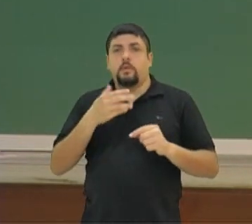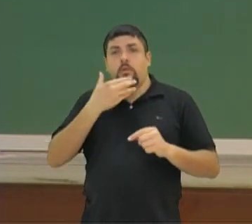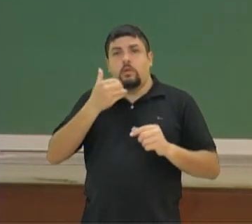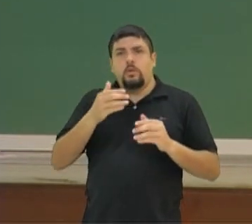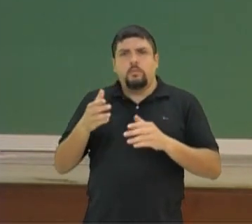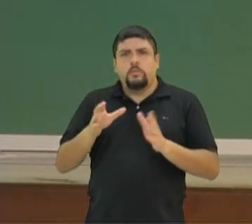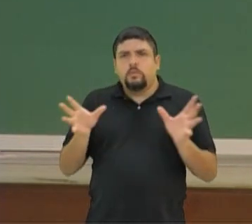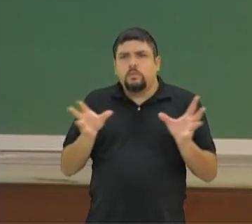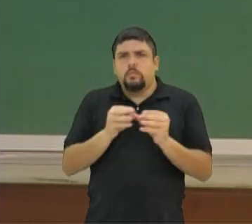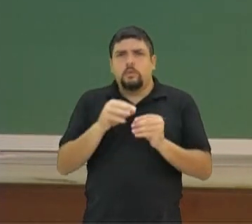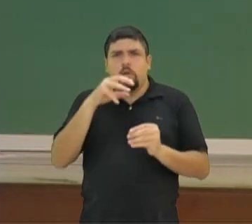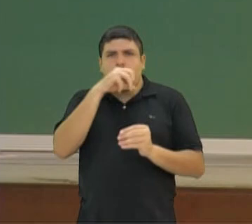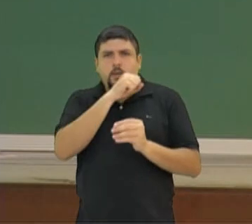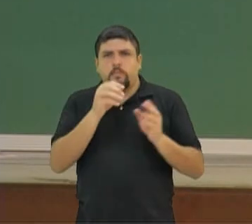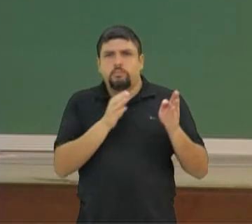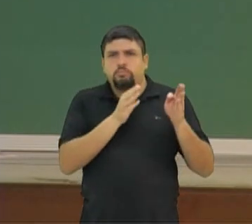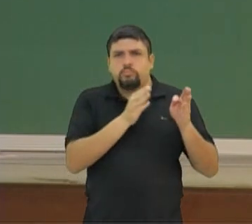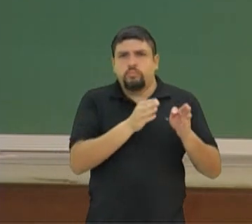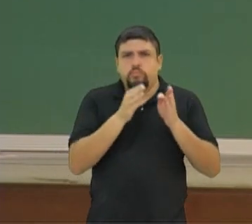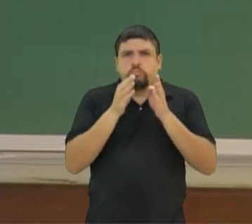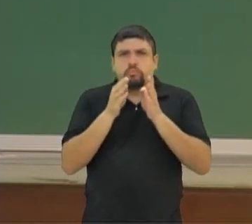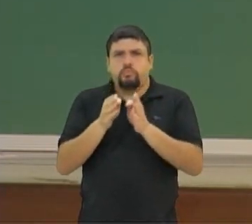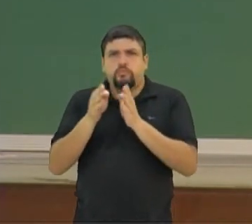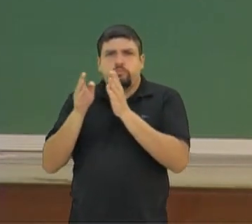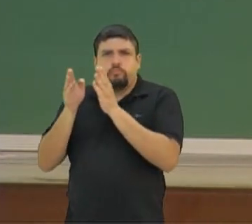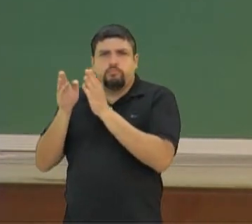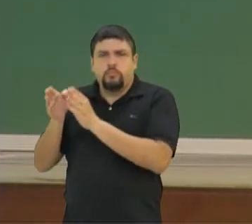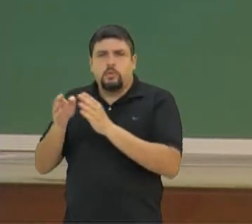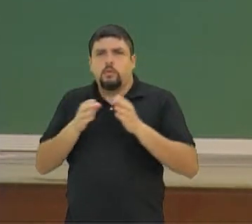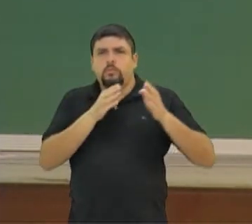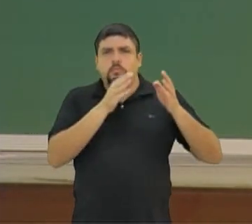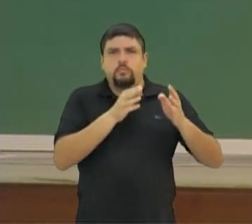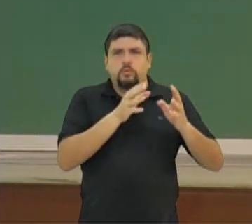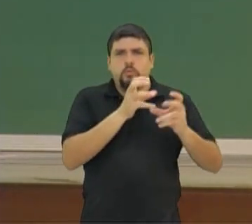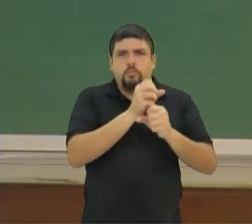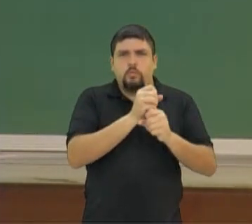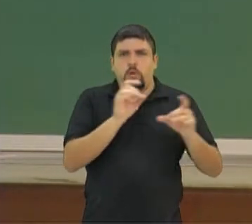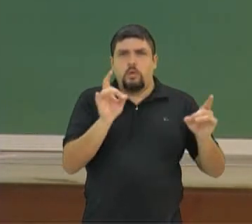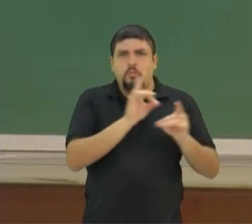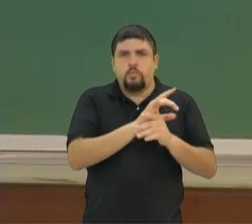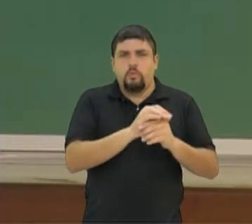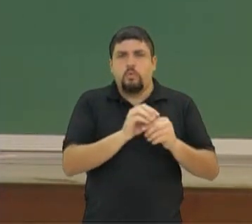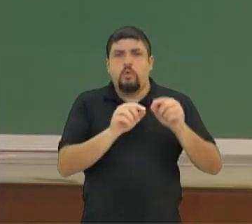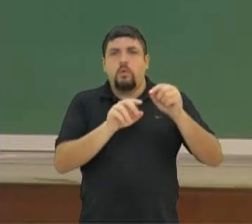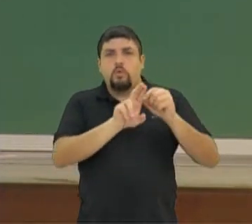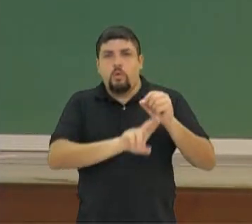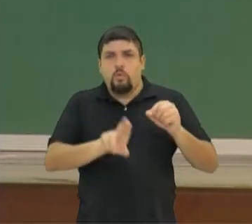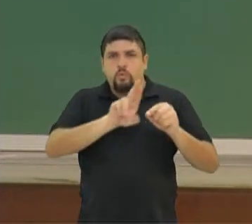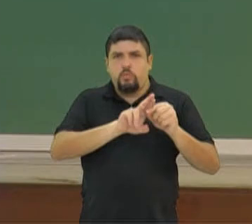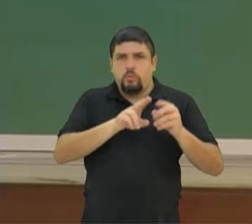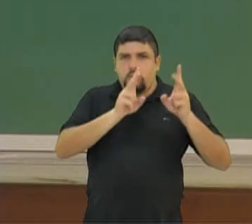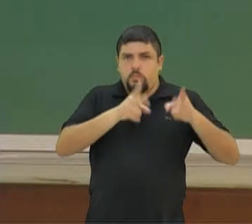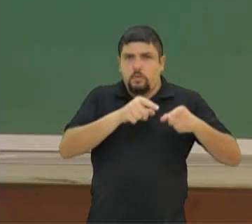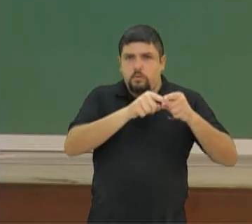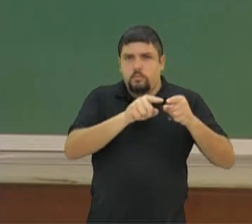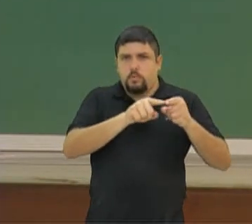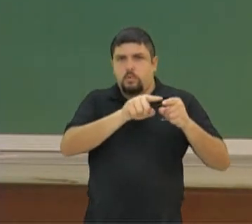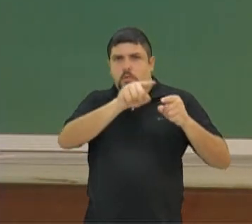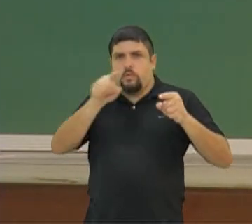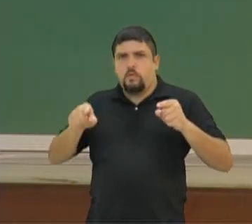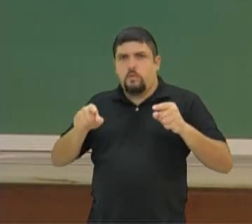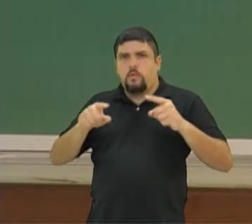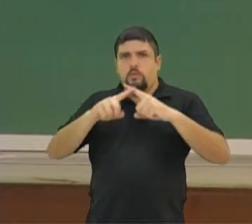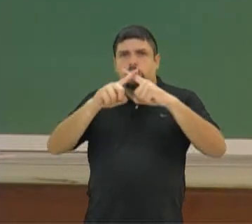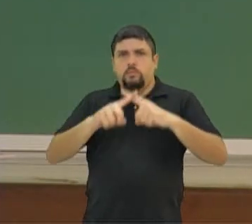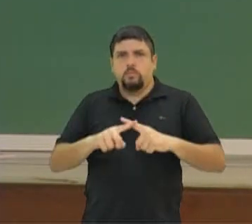resultado. Depois multiplica o próximo, resultado. E assim sucessivamente. É um caminho relativamente longo, mas simples. Você